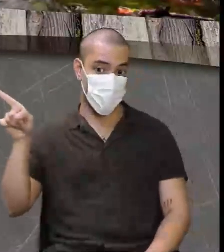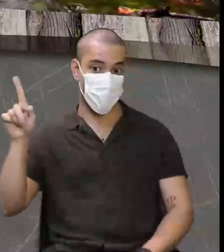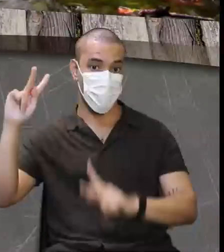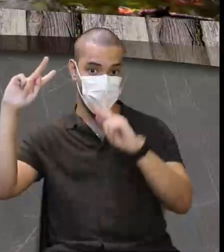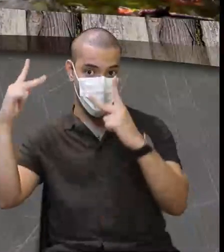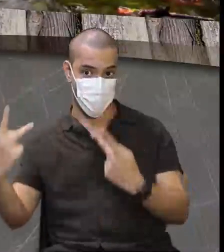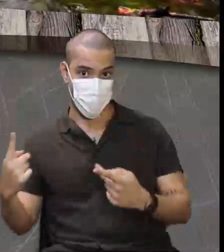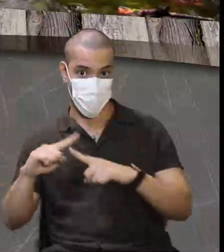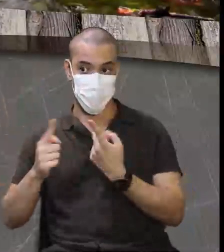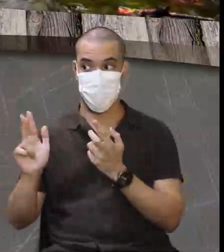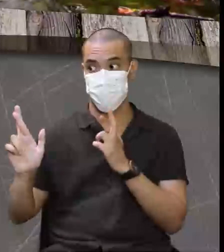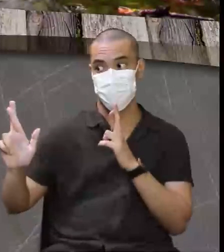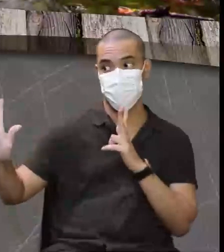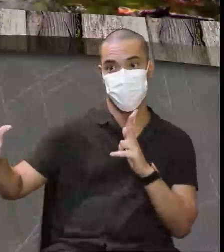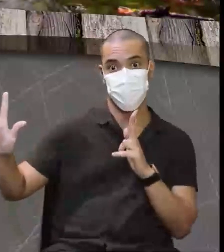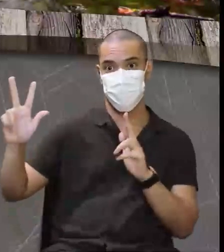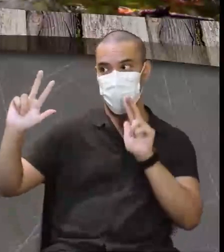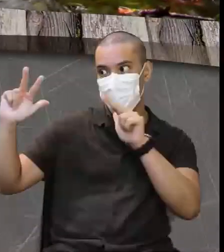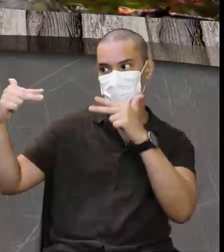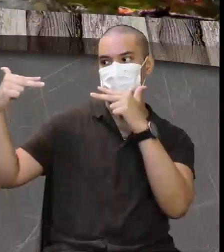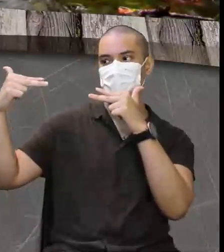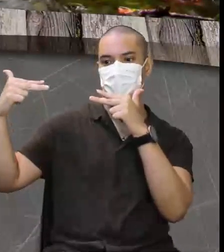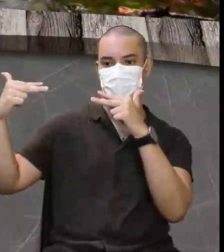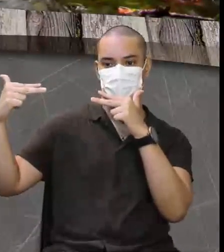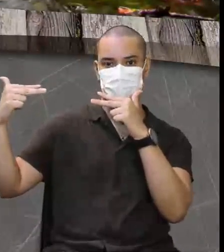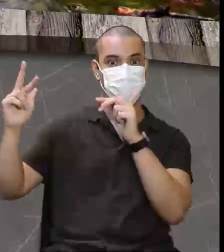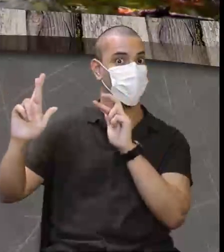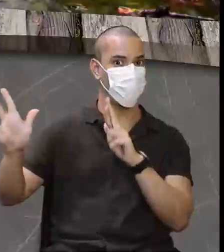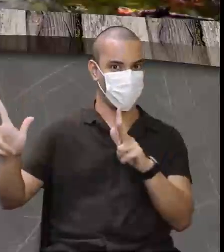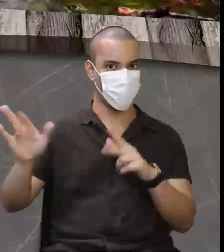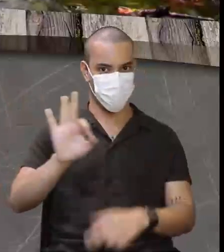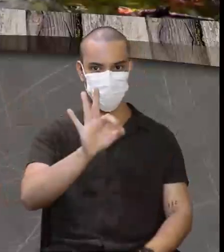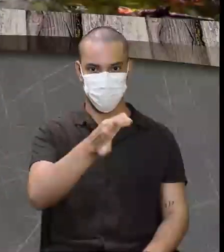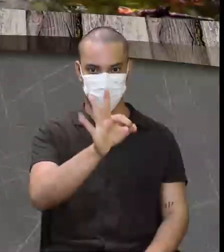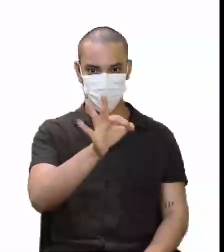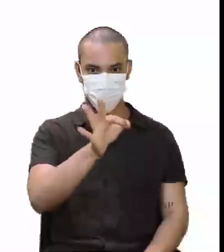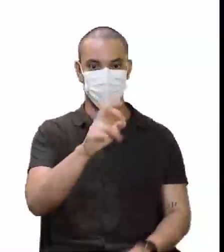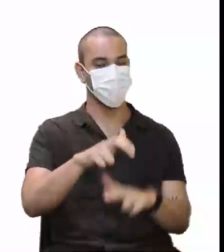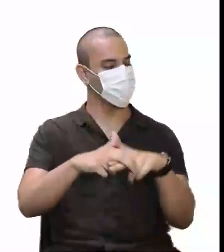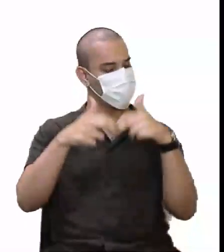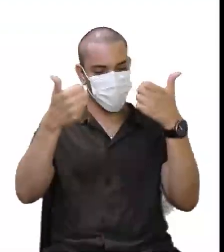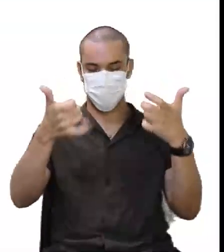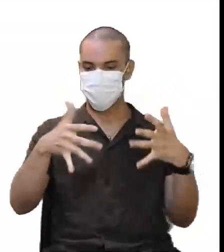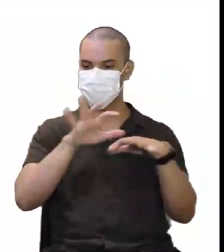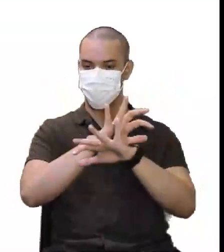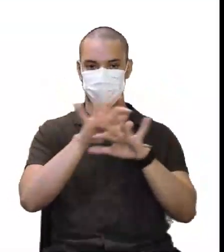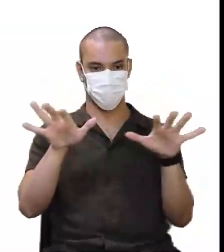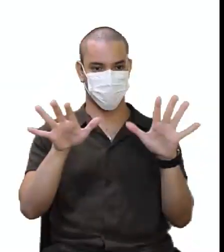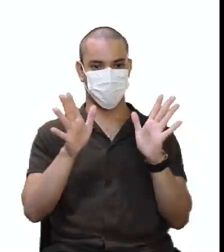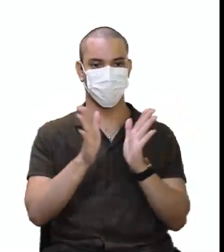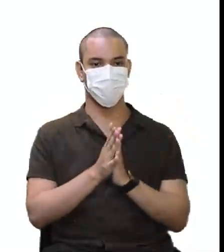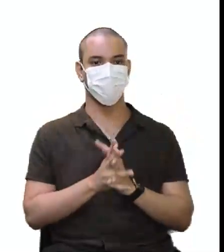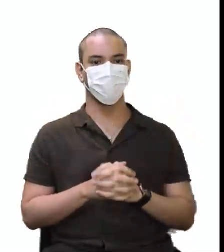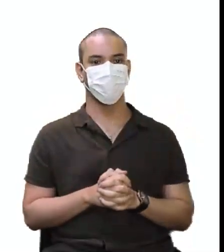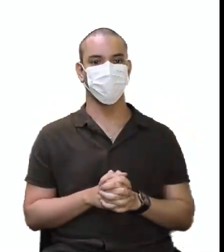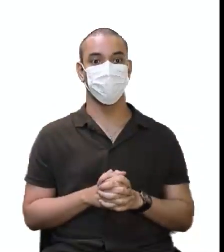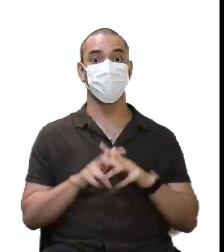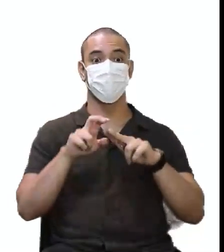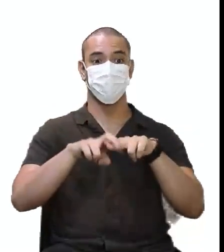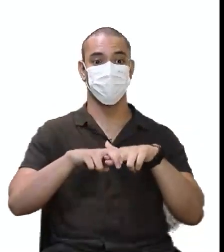meu olhar é um e o dele é outro. Perfeitinho? É isso aí que a gente tem então aí. Vamos lá. Então,